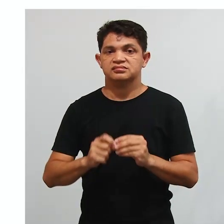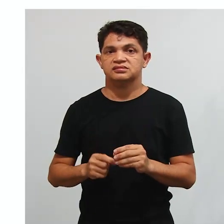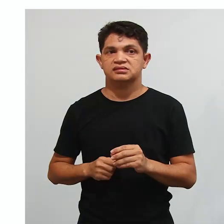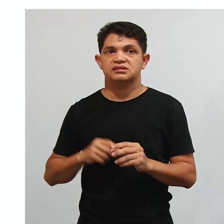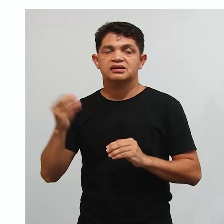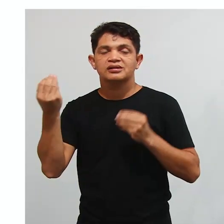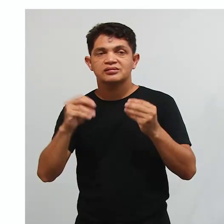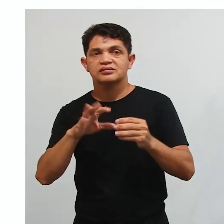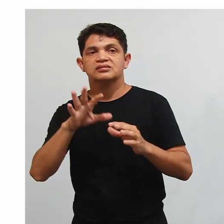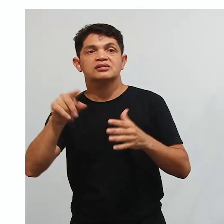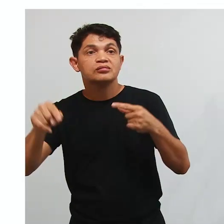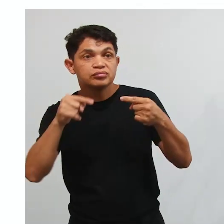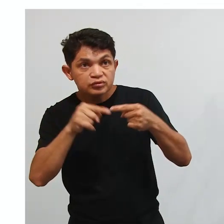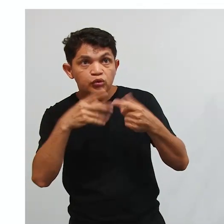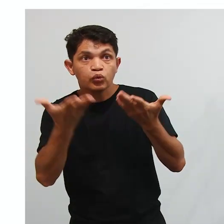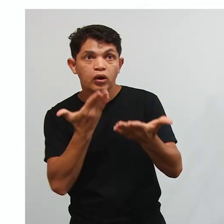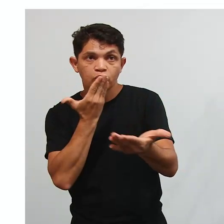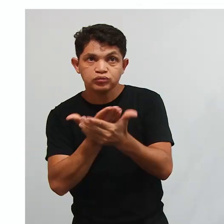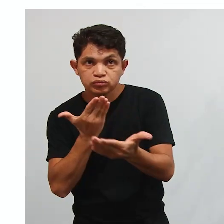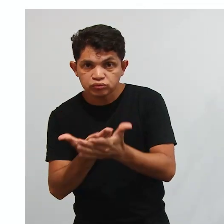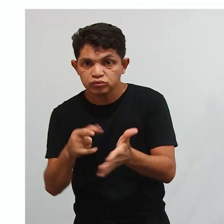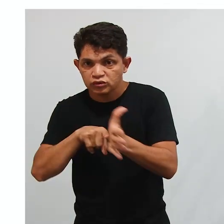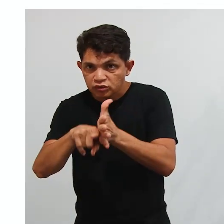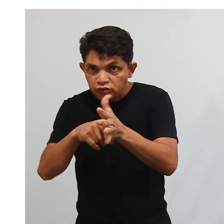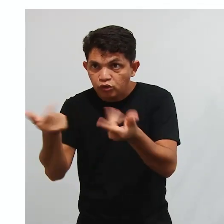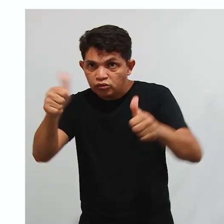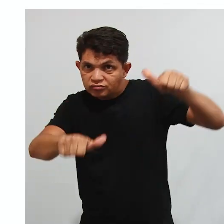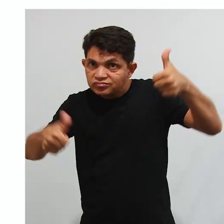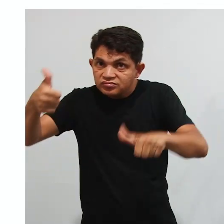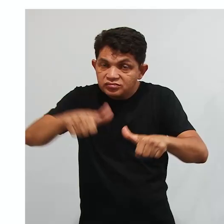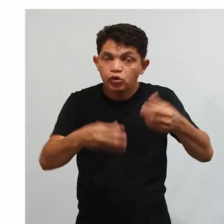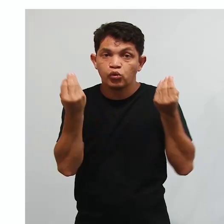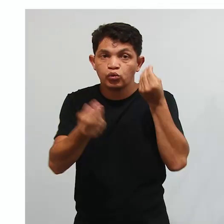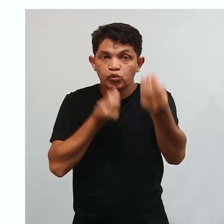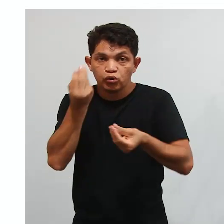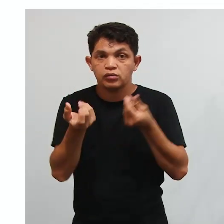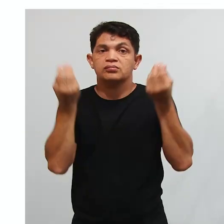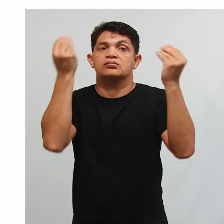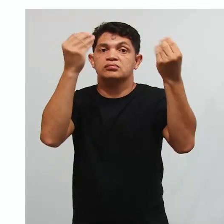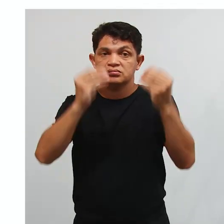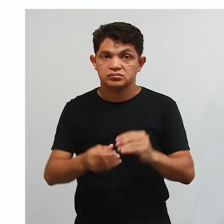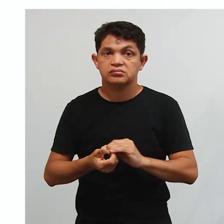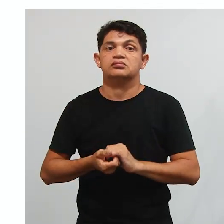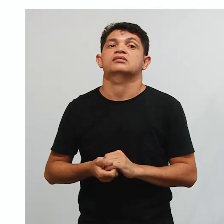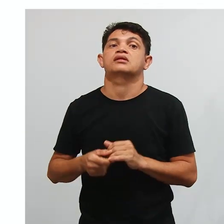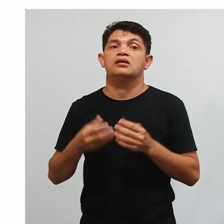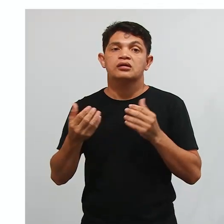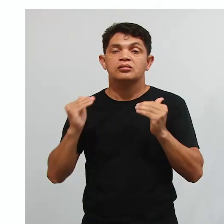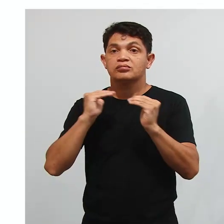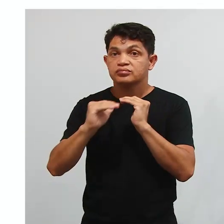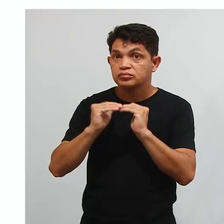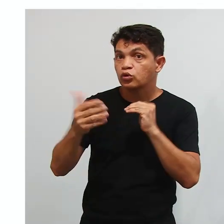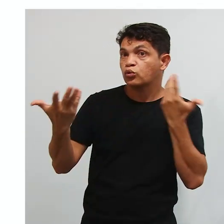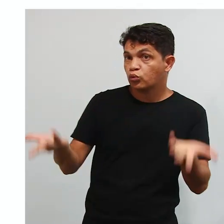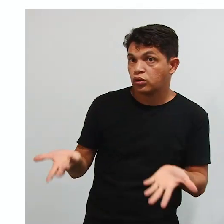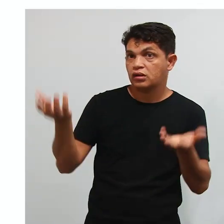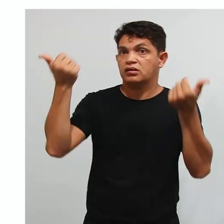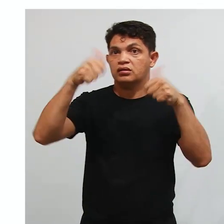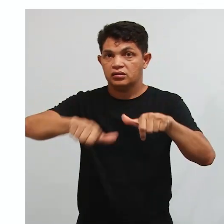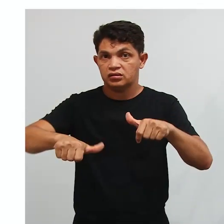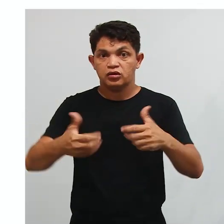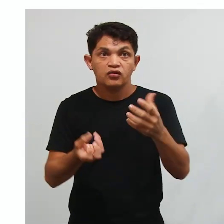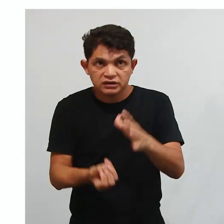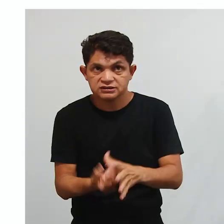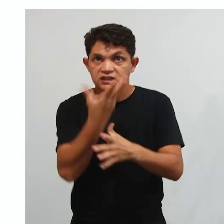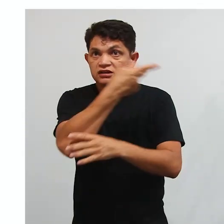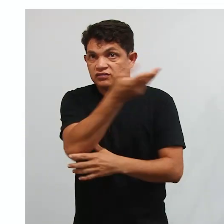né onde você vai determinar um objeto de estudo selecionar as variáveis né De acordo com a hipótese